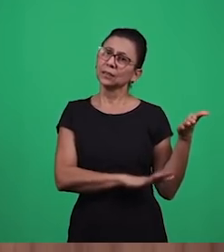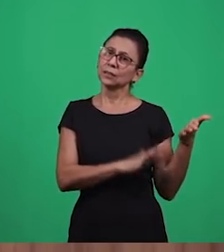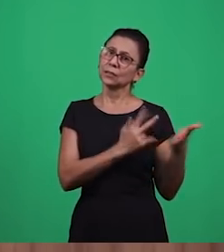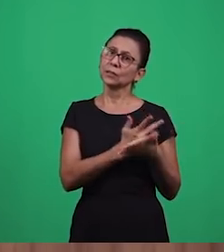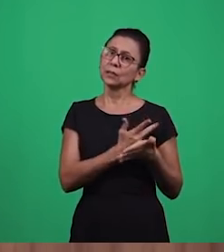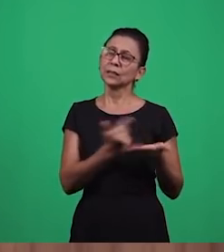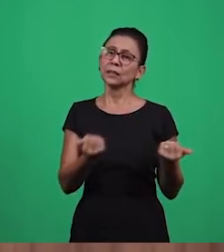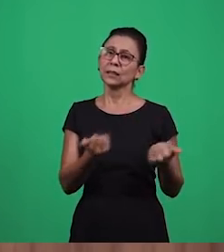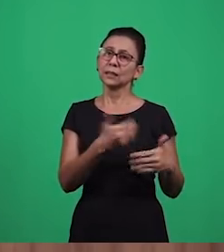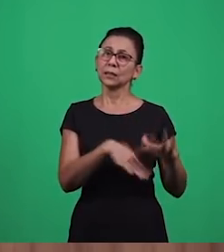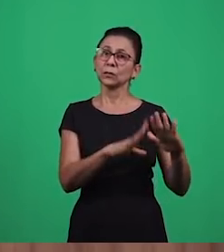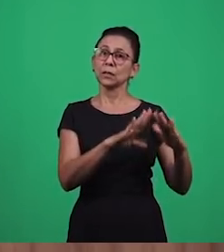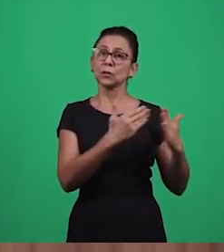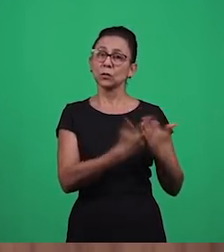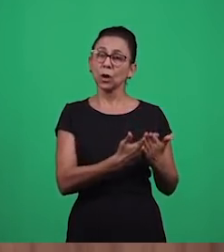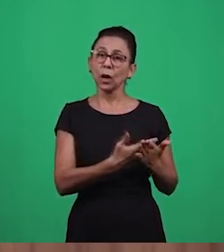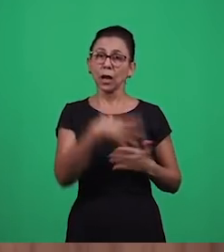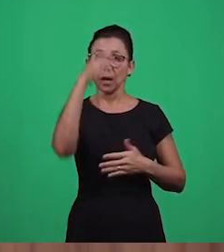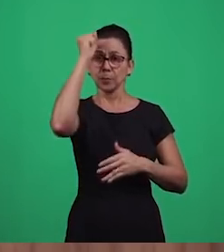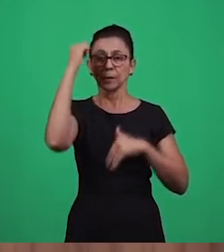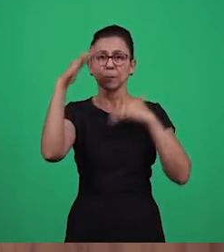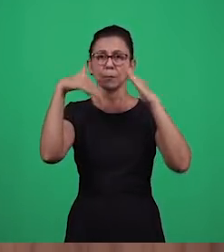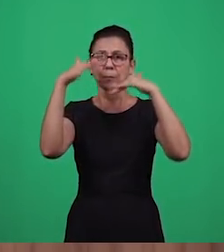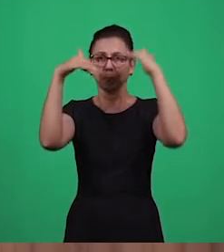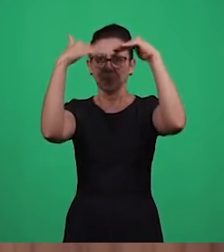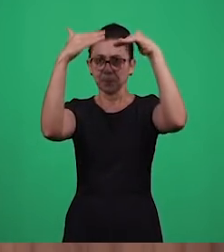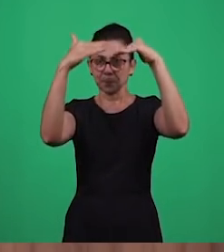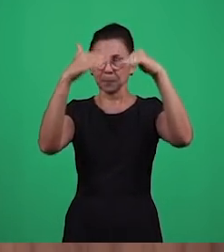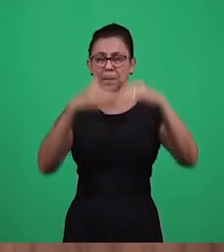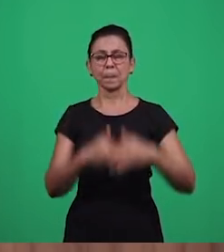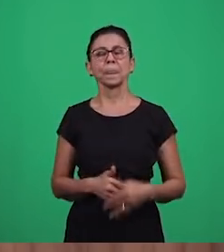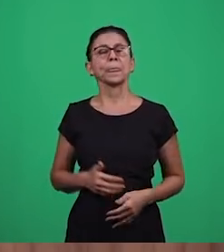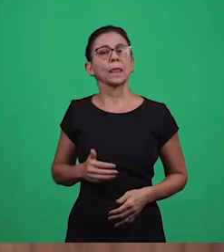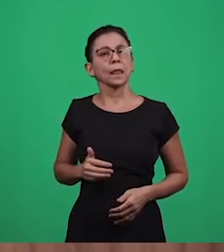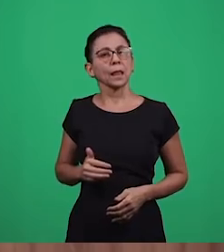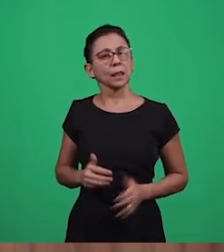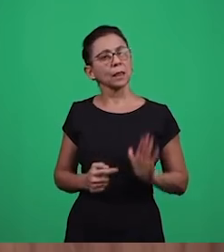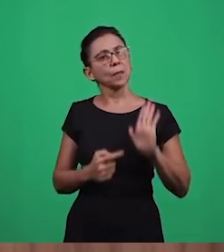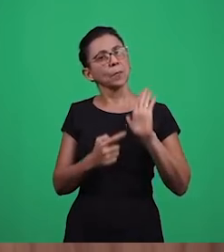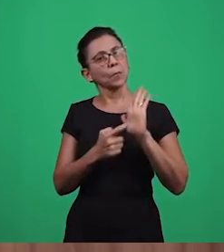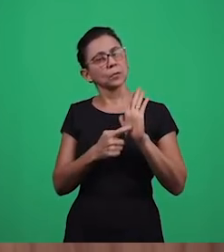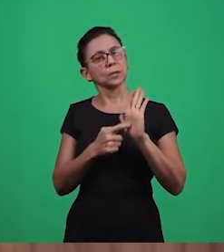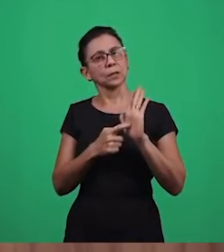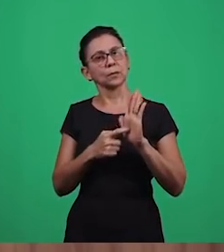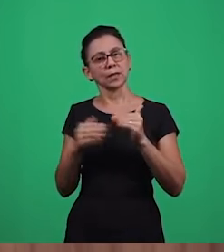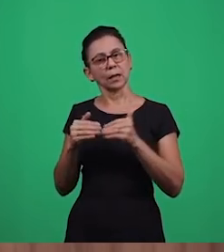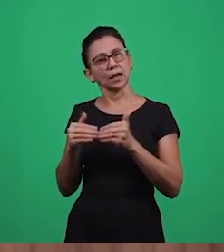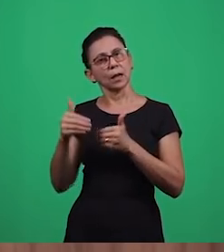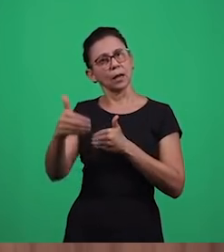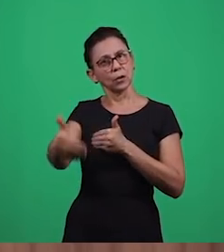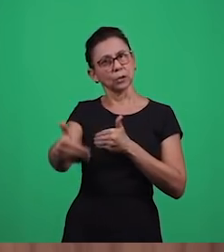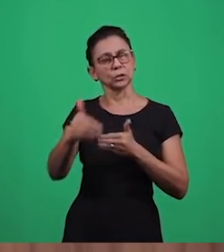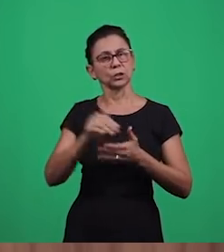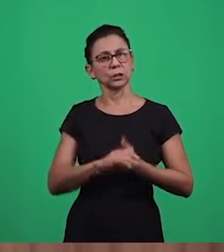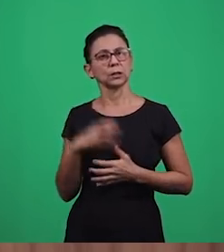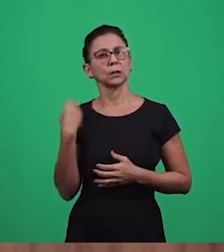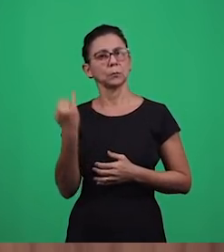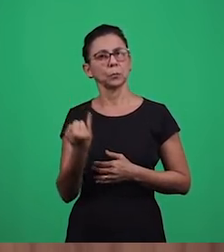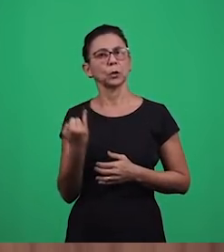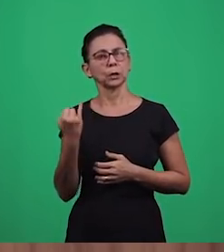melhor desenvolvimento na escola. E nós continuamos mostrando que a rotina também